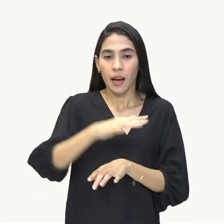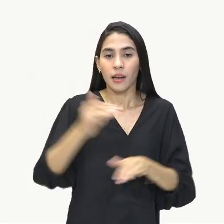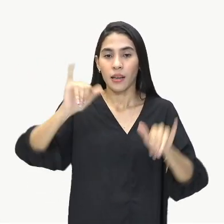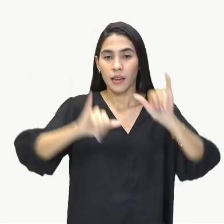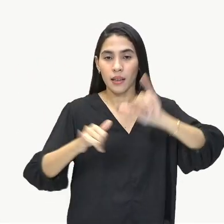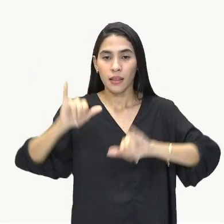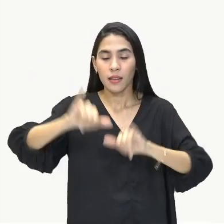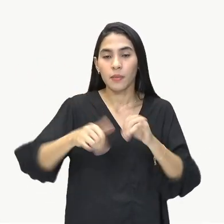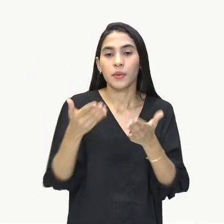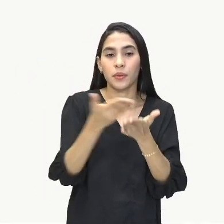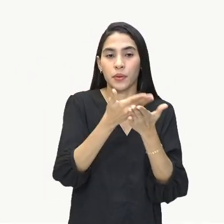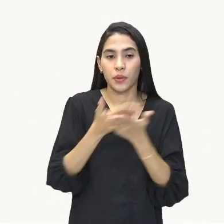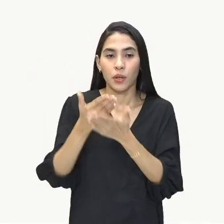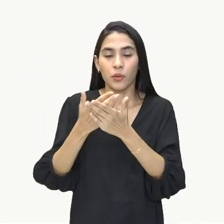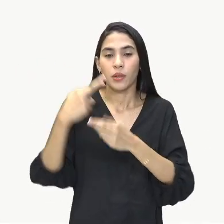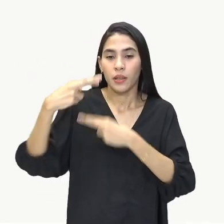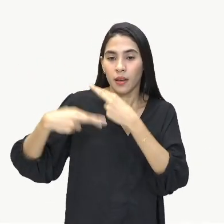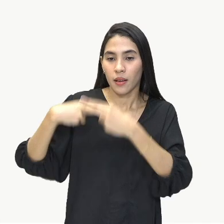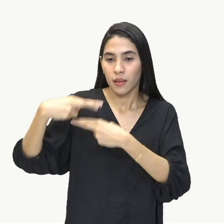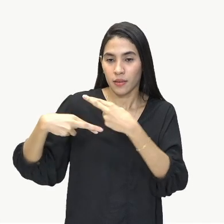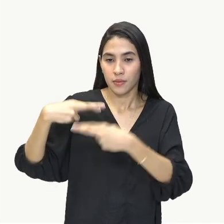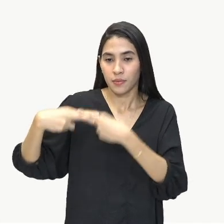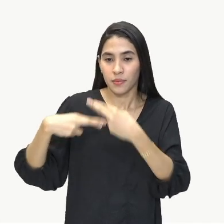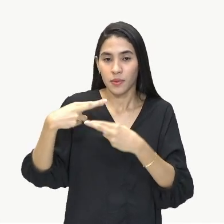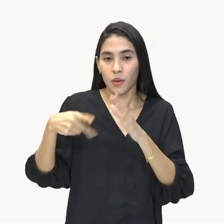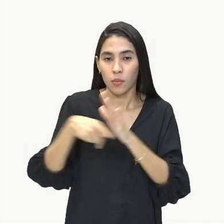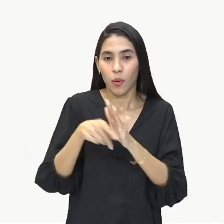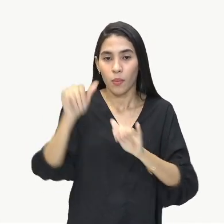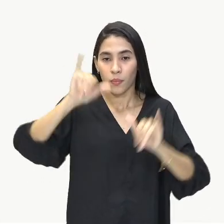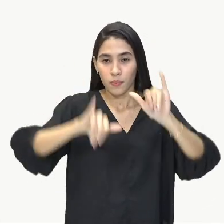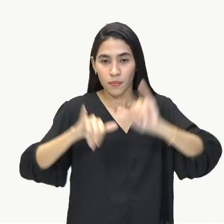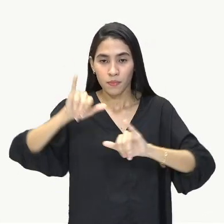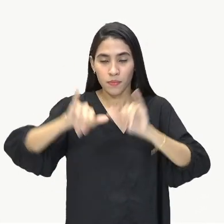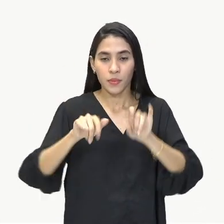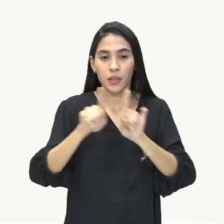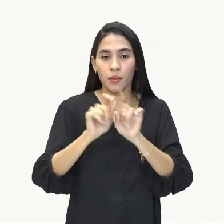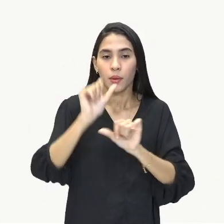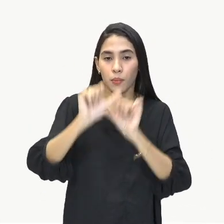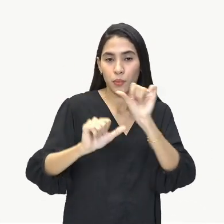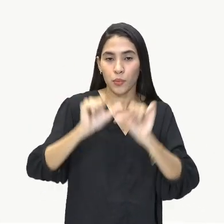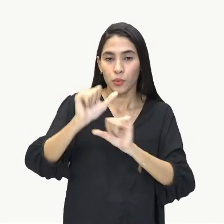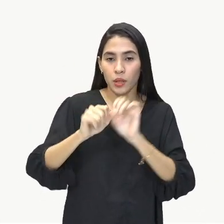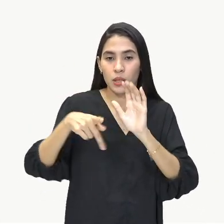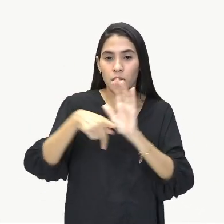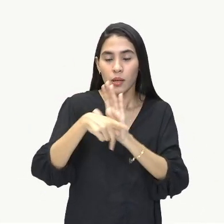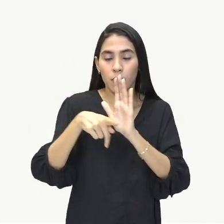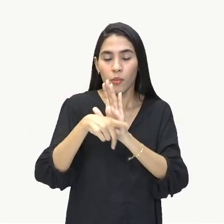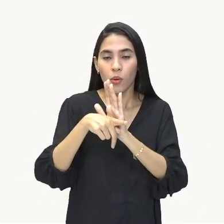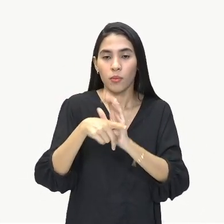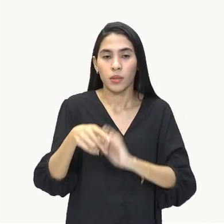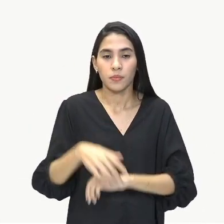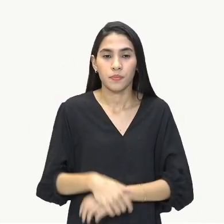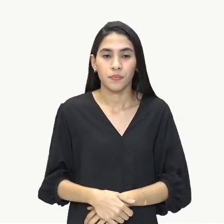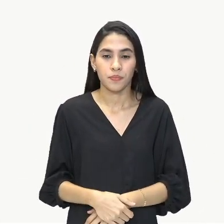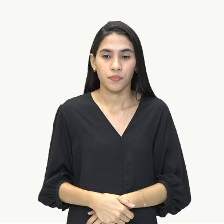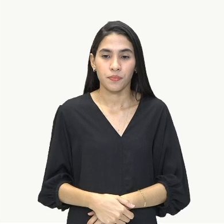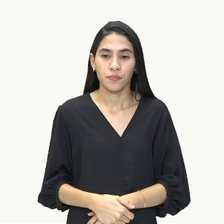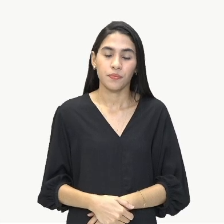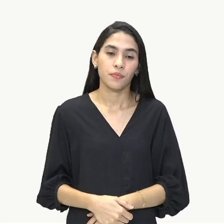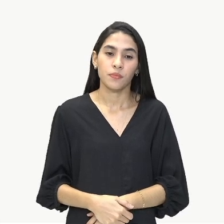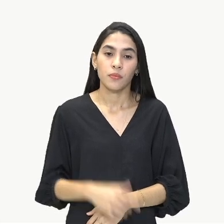estuda reações químicas e processos de mudança de estado físico, que